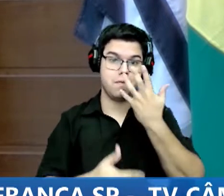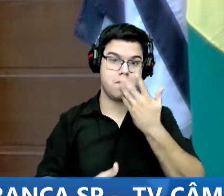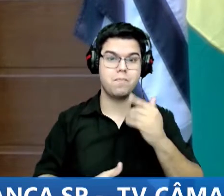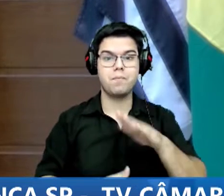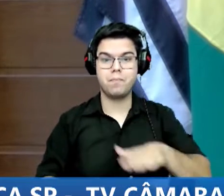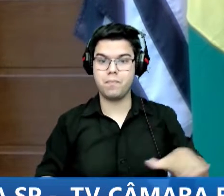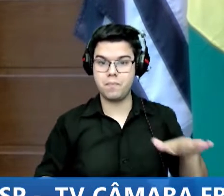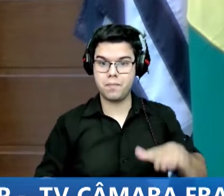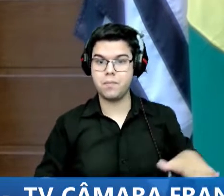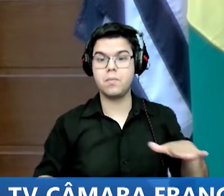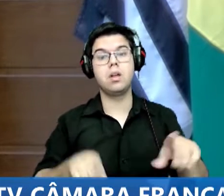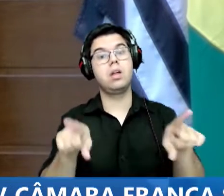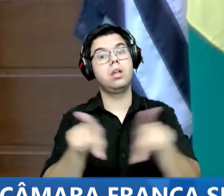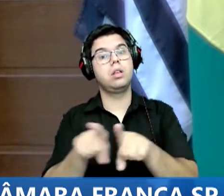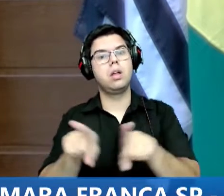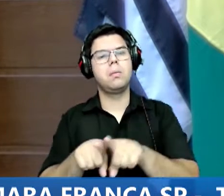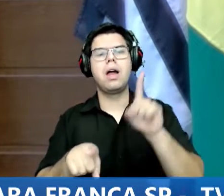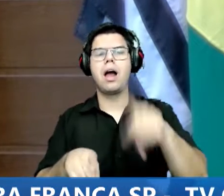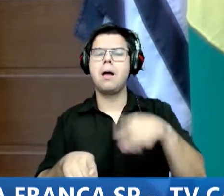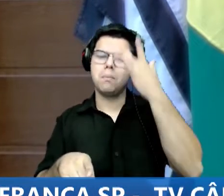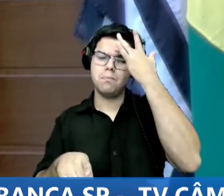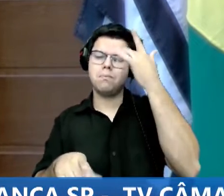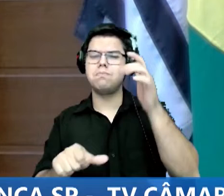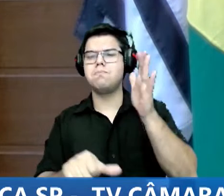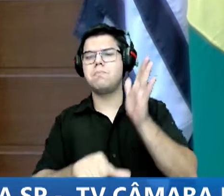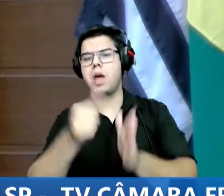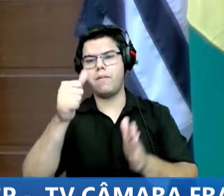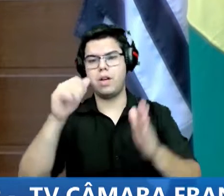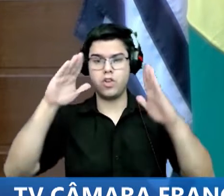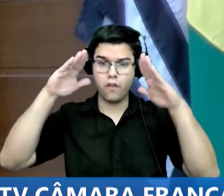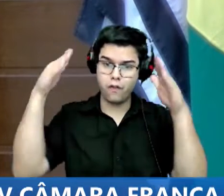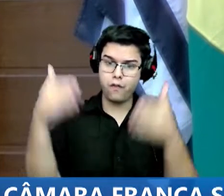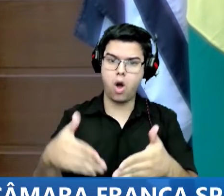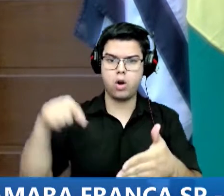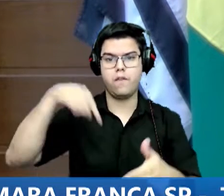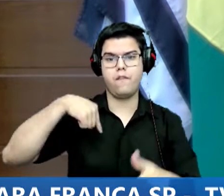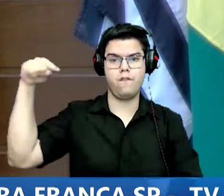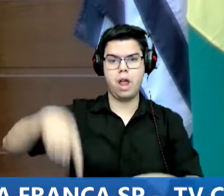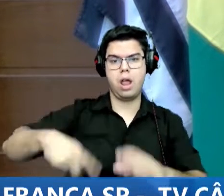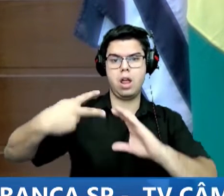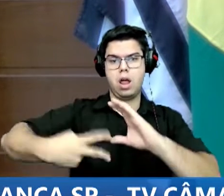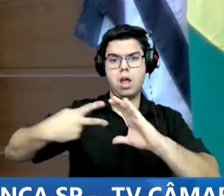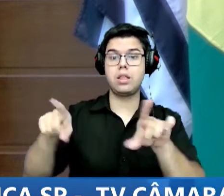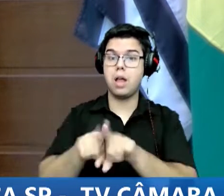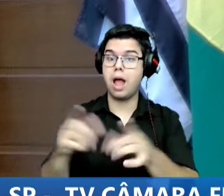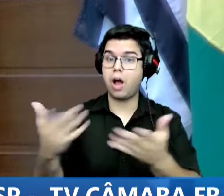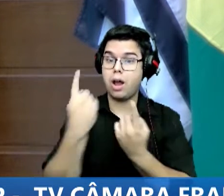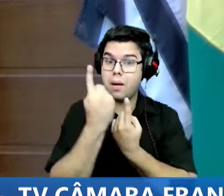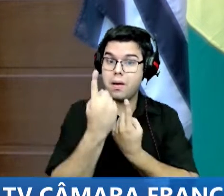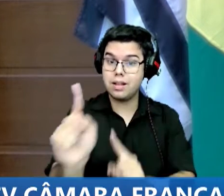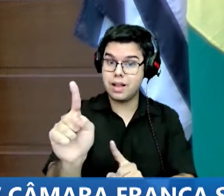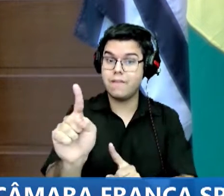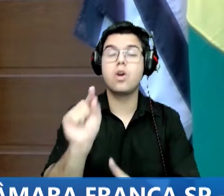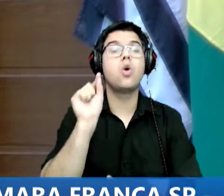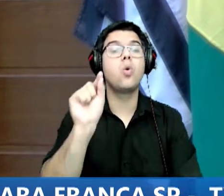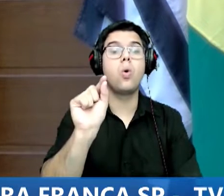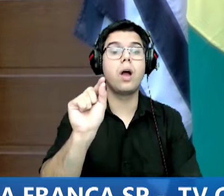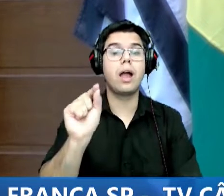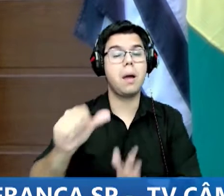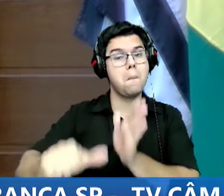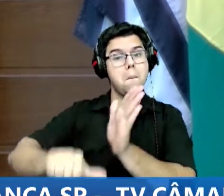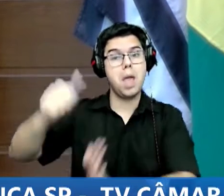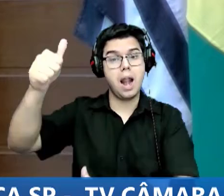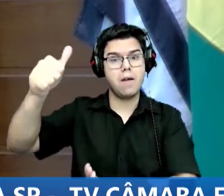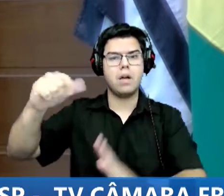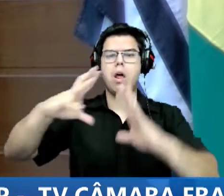venha até a Câmara. E agora a gente tem um desafio de ser a primeira cidade do estado de São Paulo a erradicar o trabalho